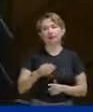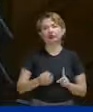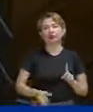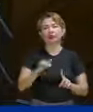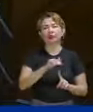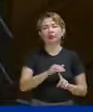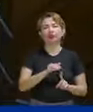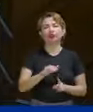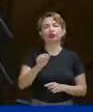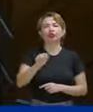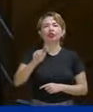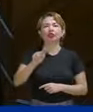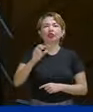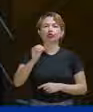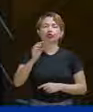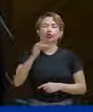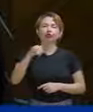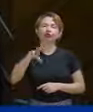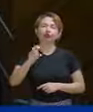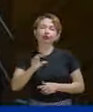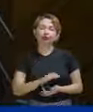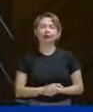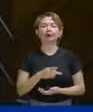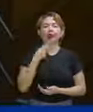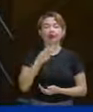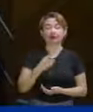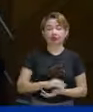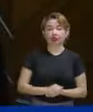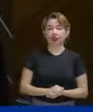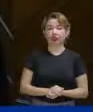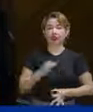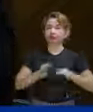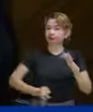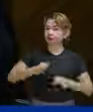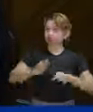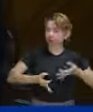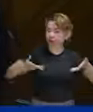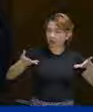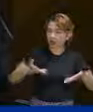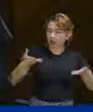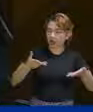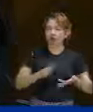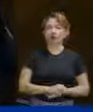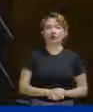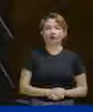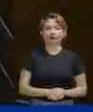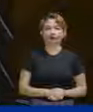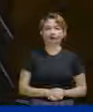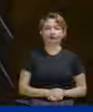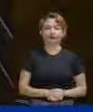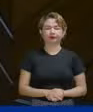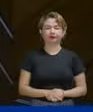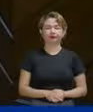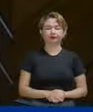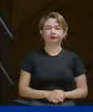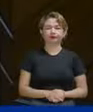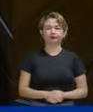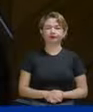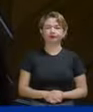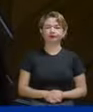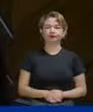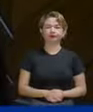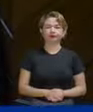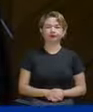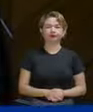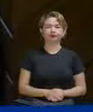nariz afilado e traz toga A única coisa que eu preta. gostaria que fosse apontada é que nós estamos julgando, nesse momento, nós não, Vossas Excelências estão julgando